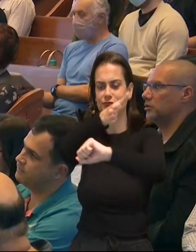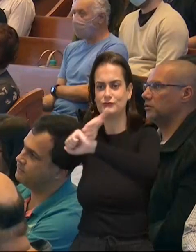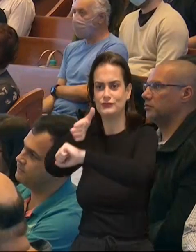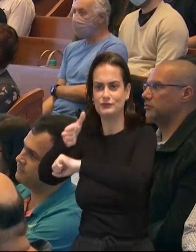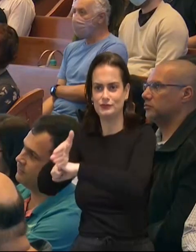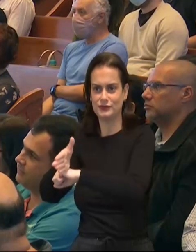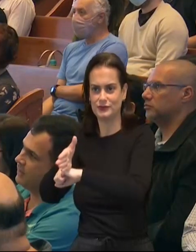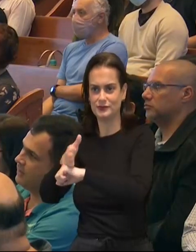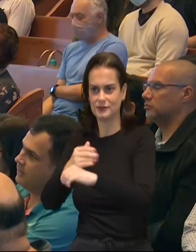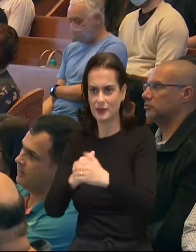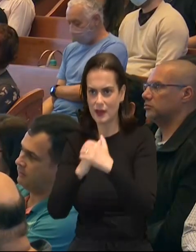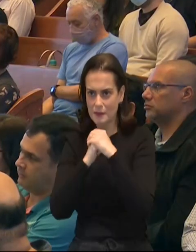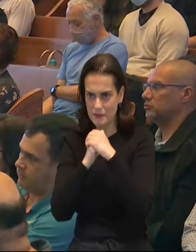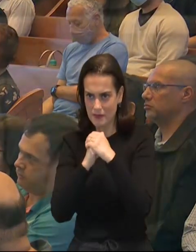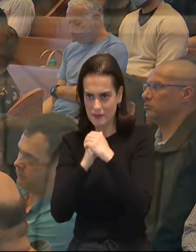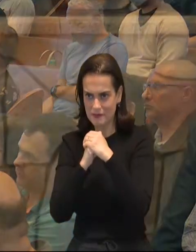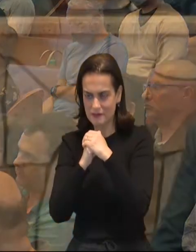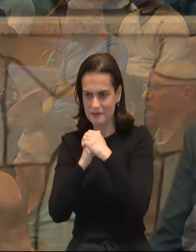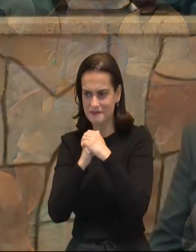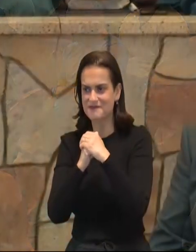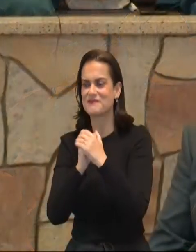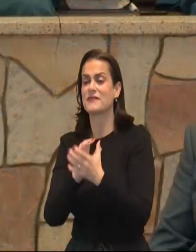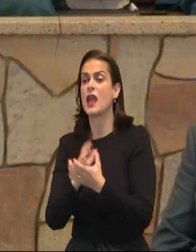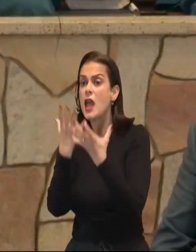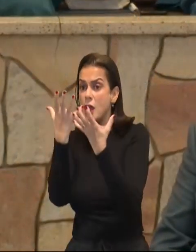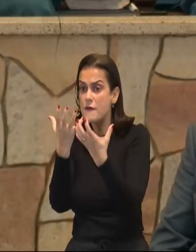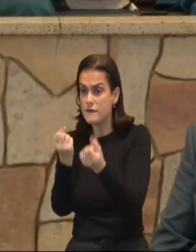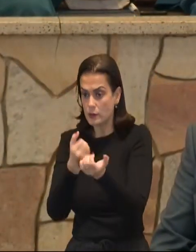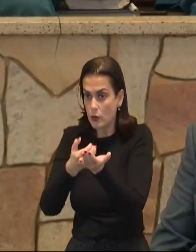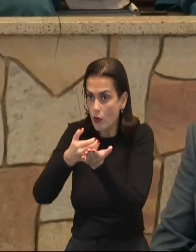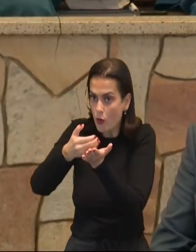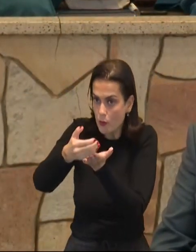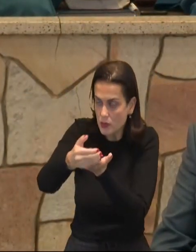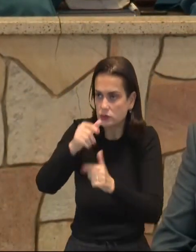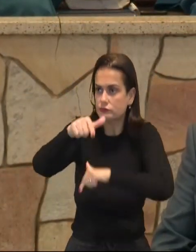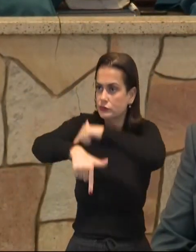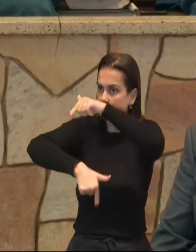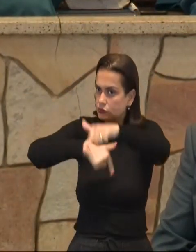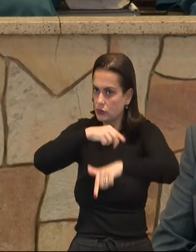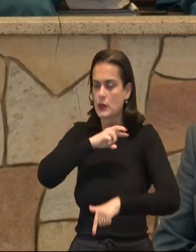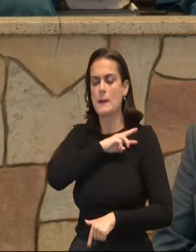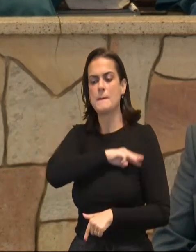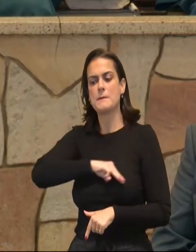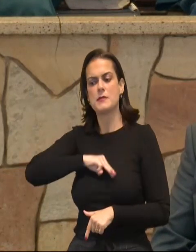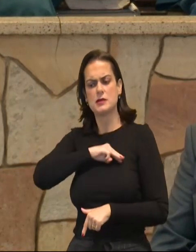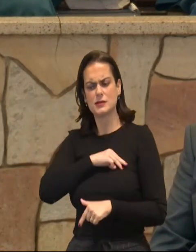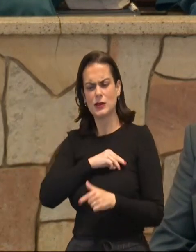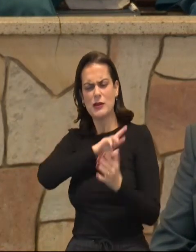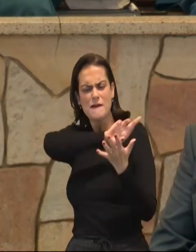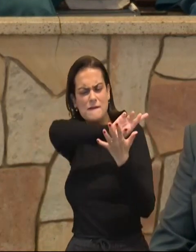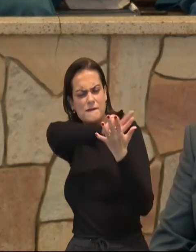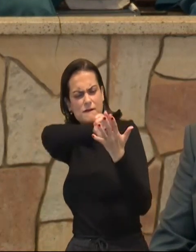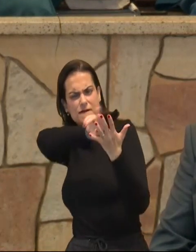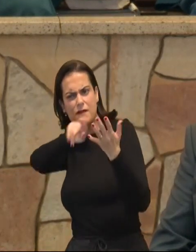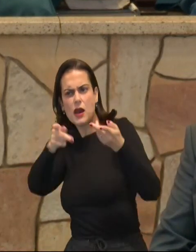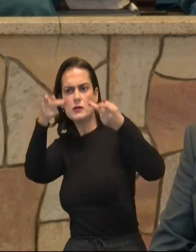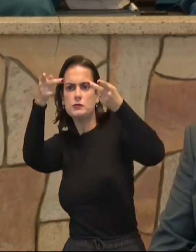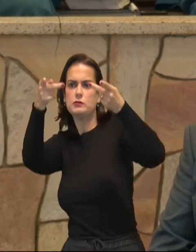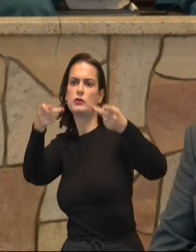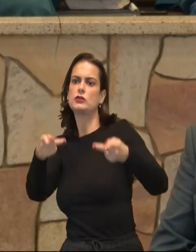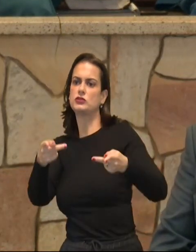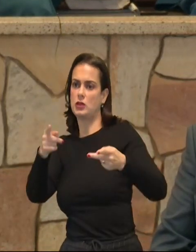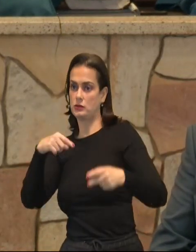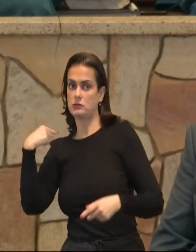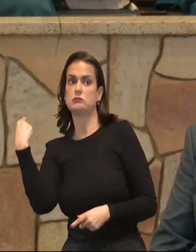B. Irmãos, vamos dar início à nossa campanha. São diversos projetos na nossa Jerusalém que